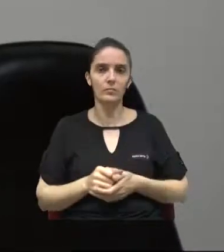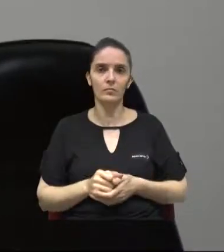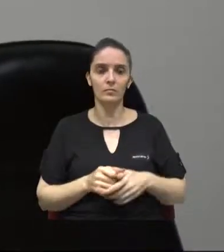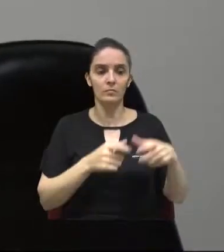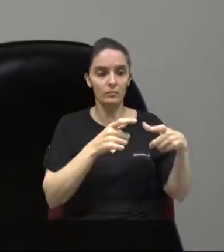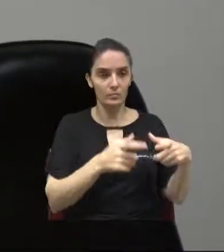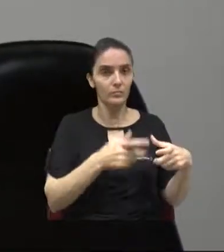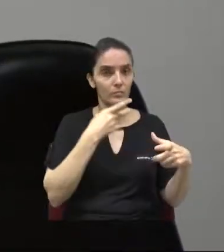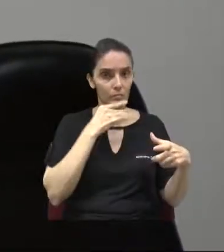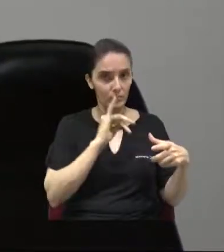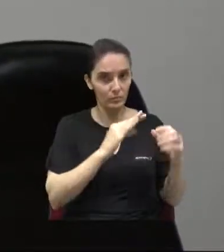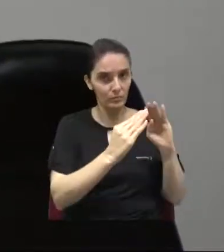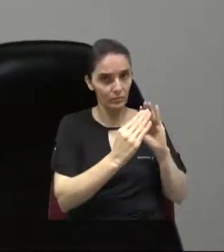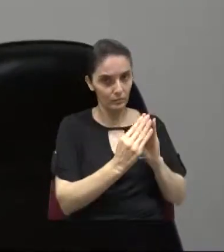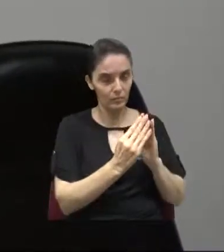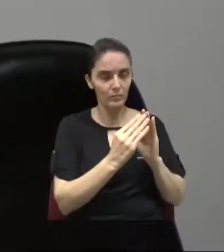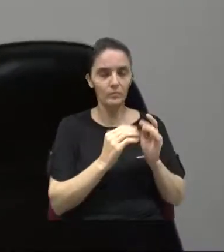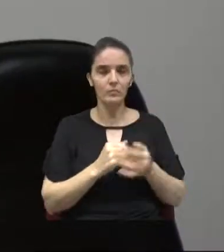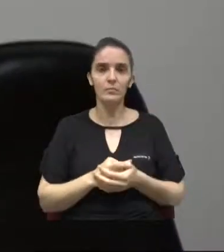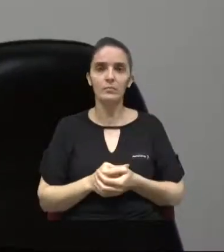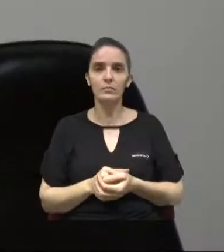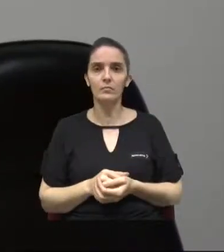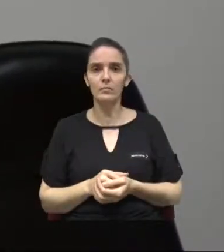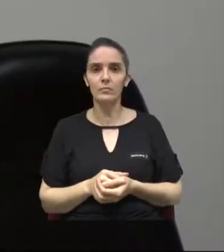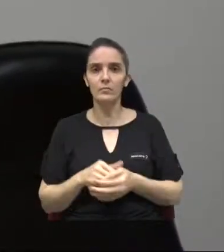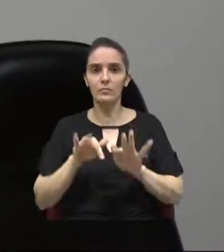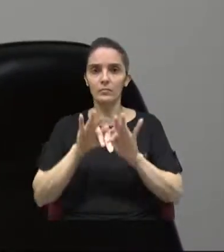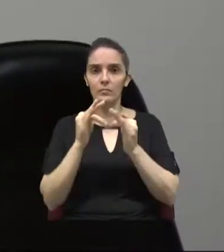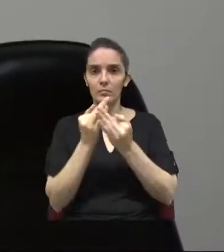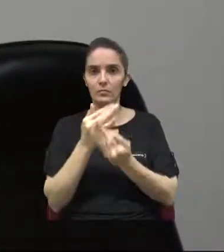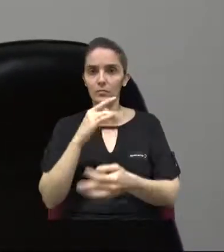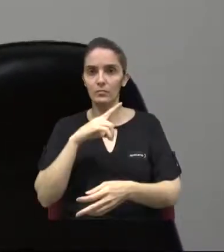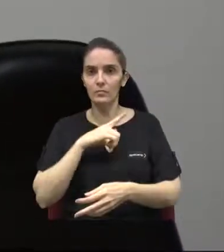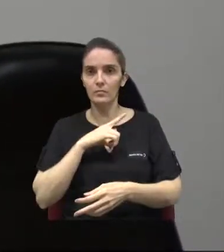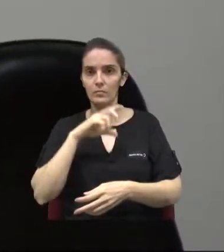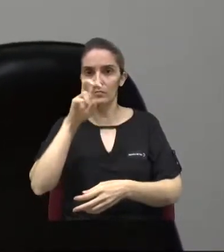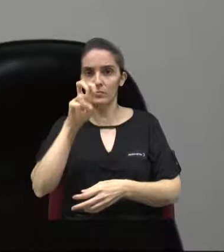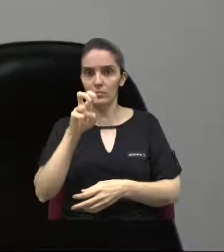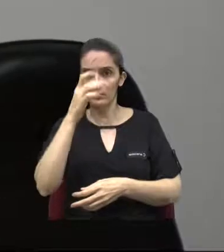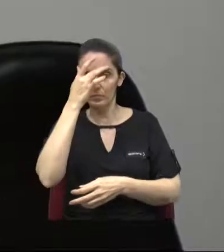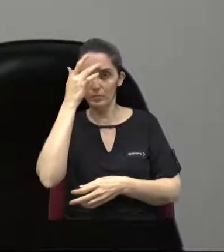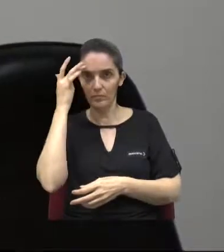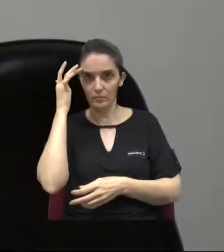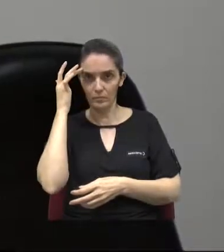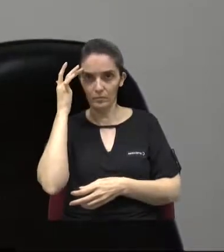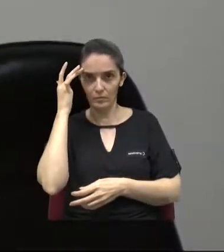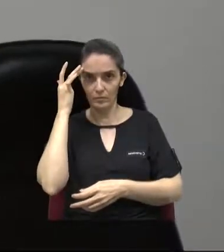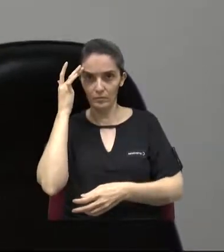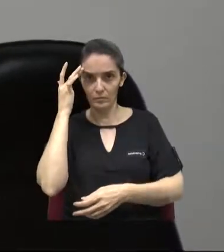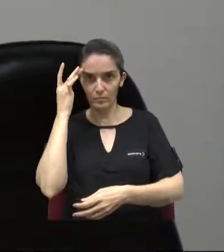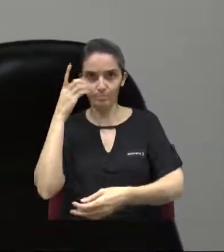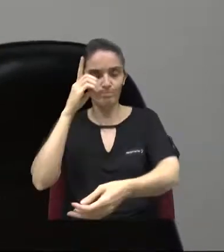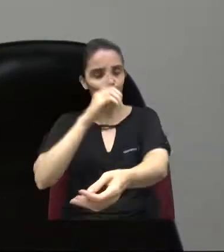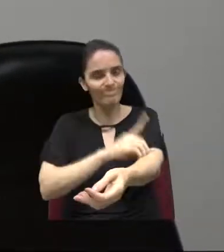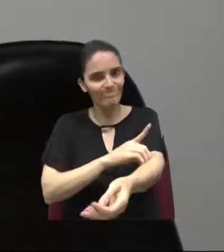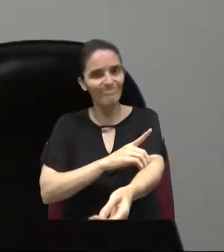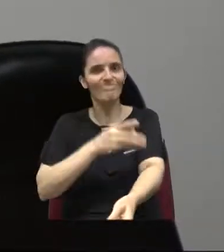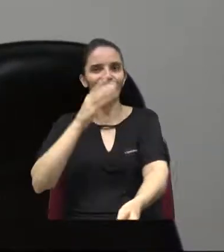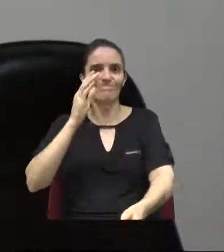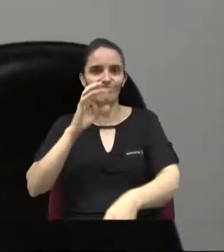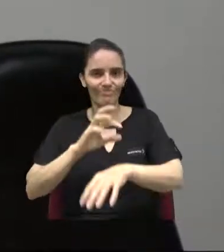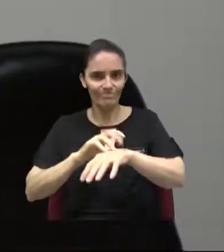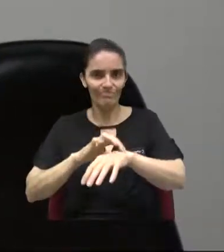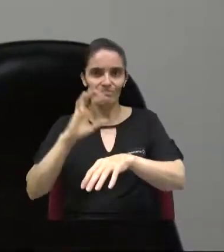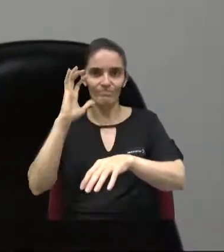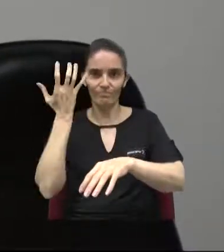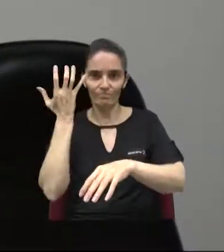mora, na região ali, só da minha família, nós temos 5 pessoas que já foram picadas pela dengue. Então, mais uma vez que